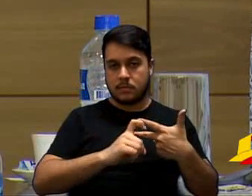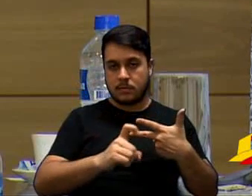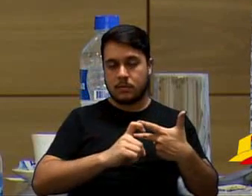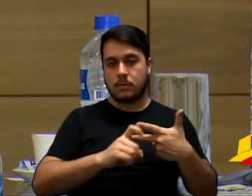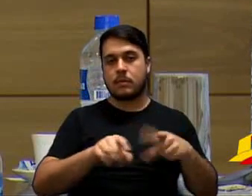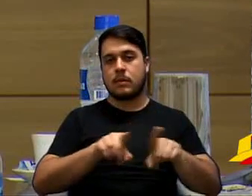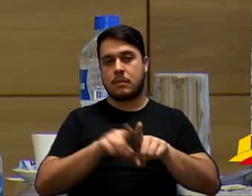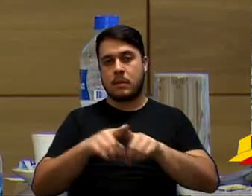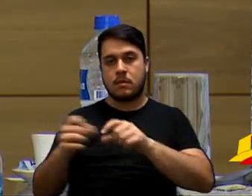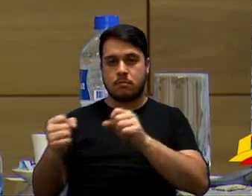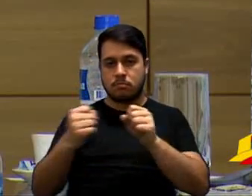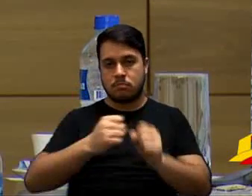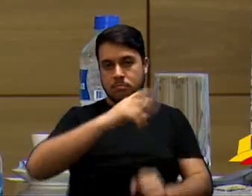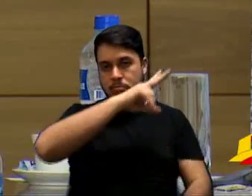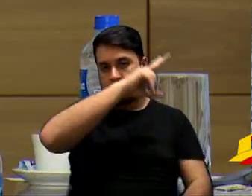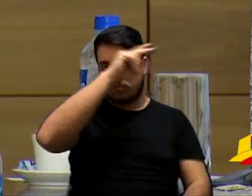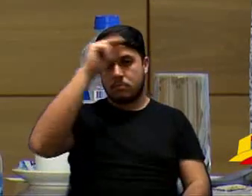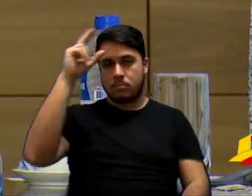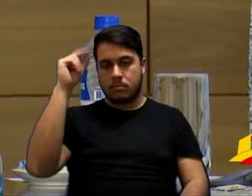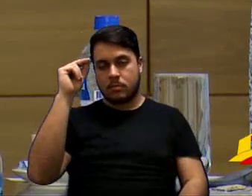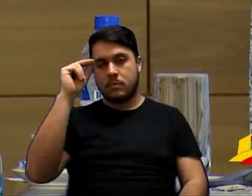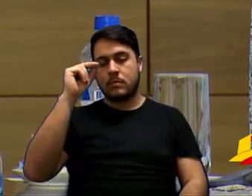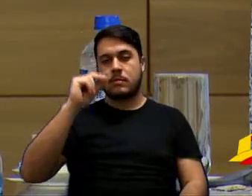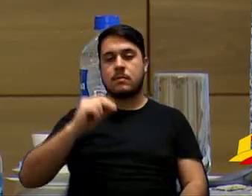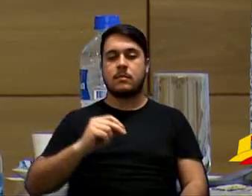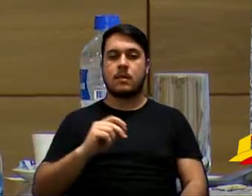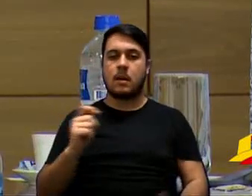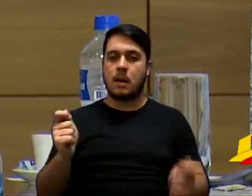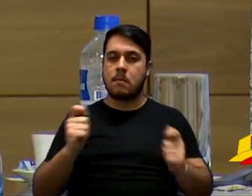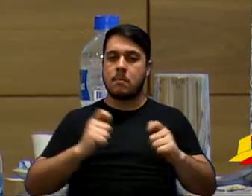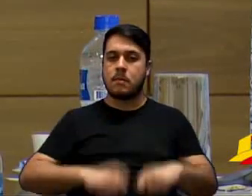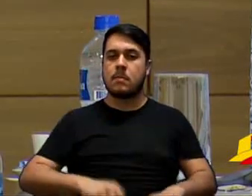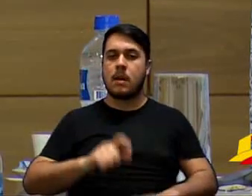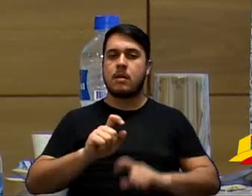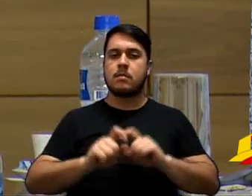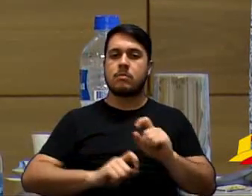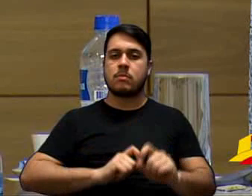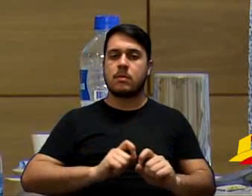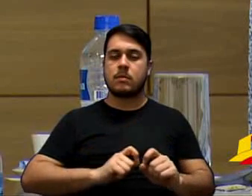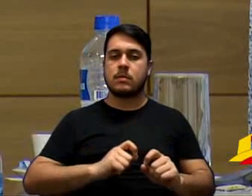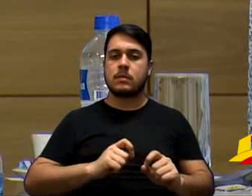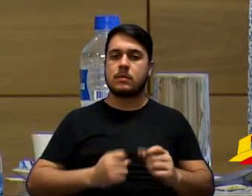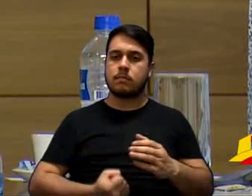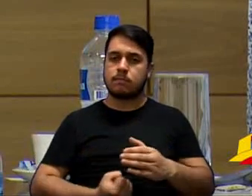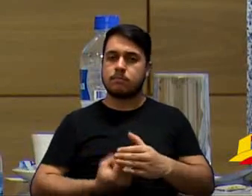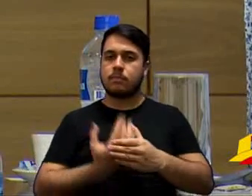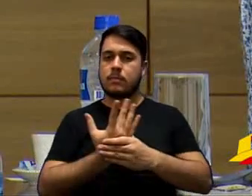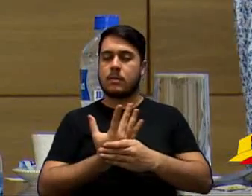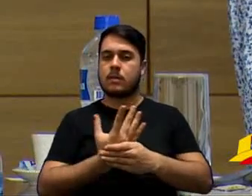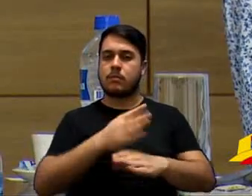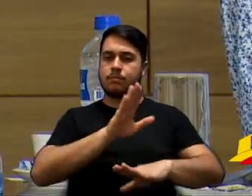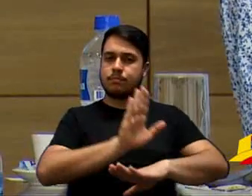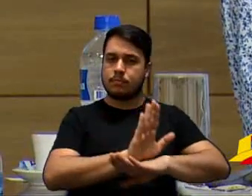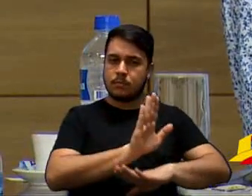a possibilidade de realmente criamos uma ferramenta pública pra